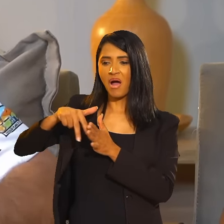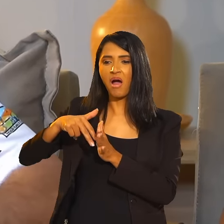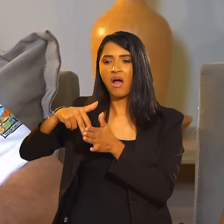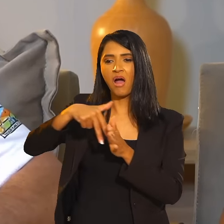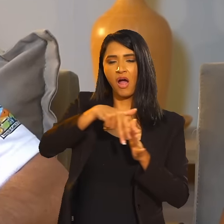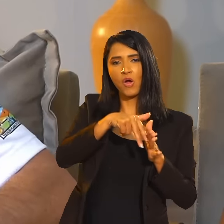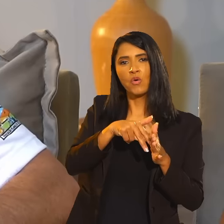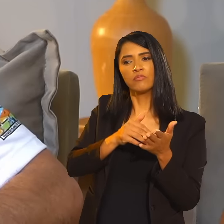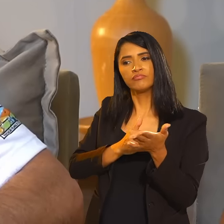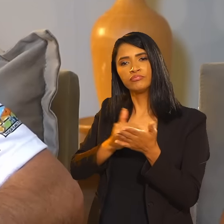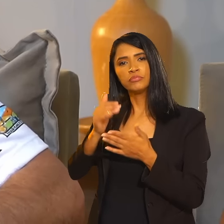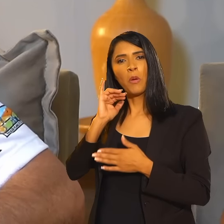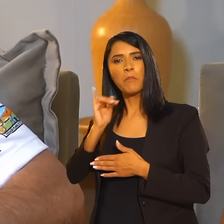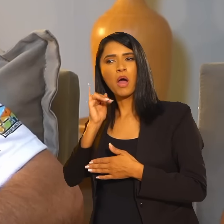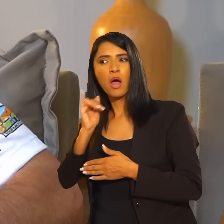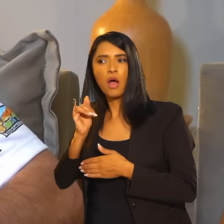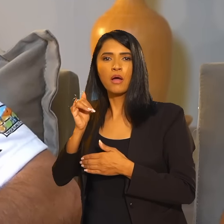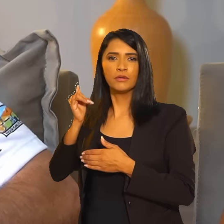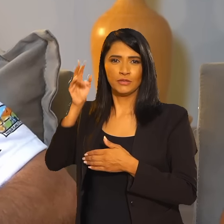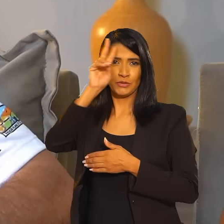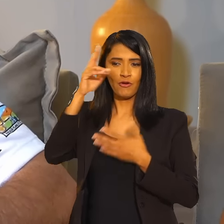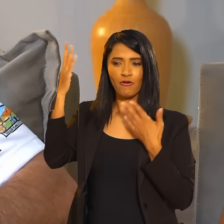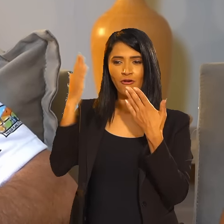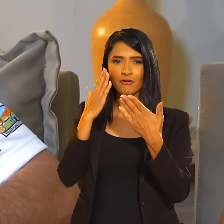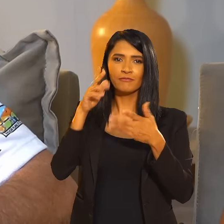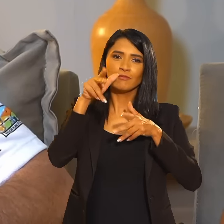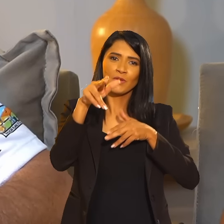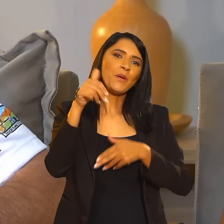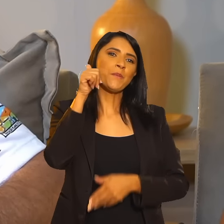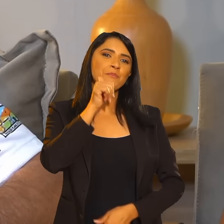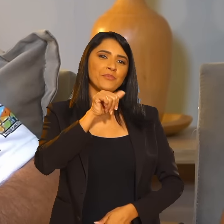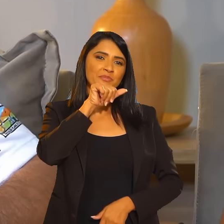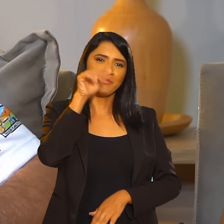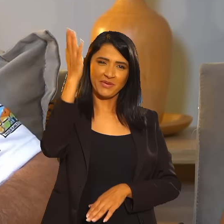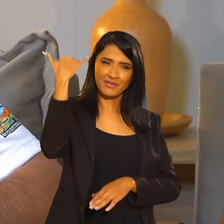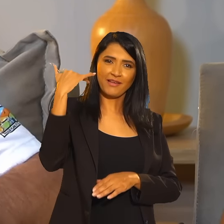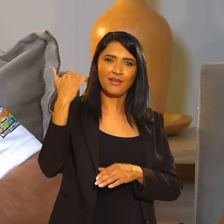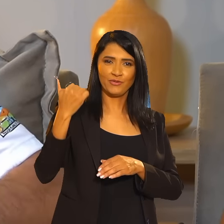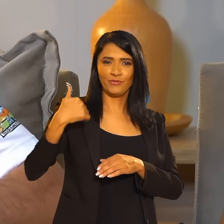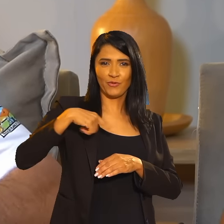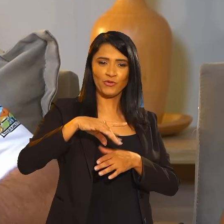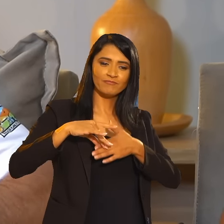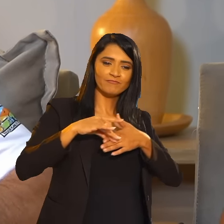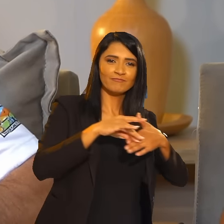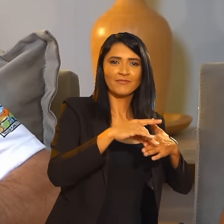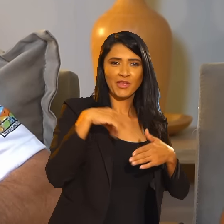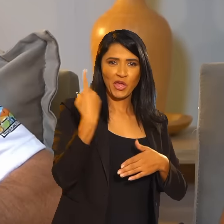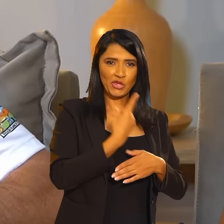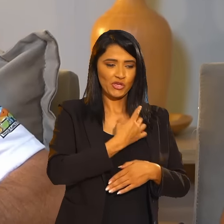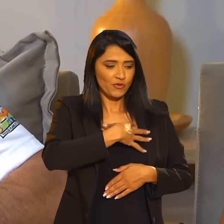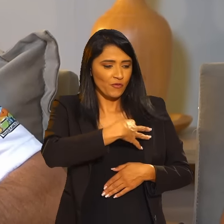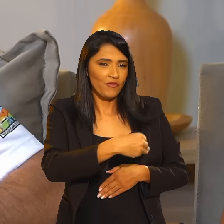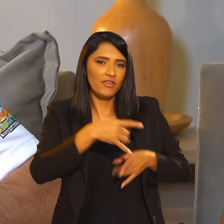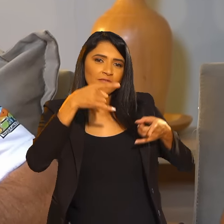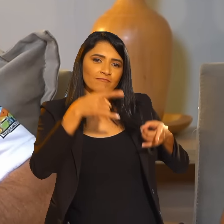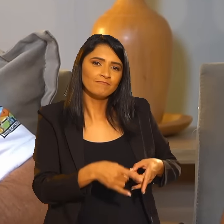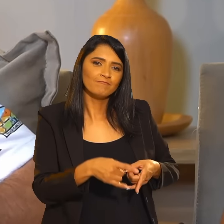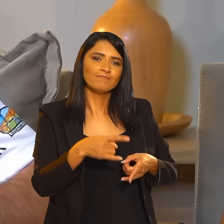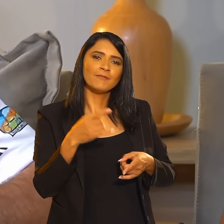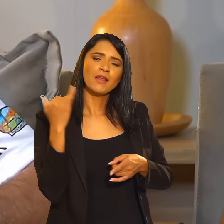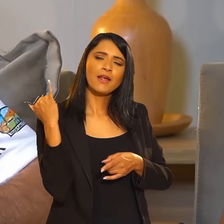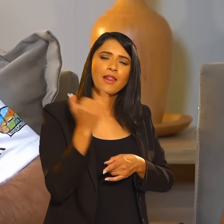E a gente vai perceber que a parábola é como a mãe da gente quando colocava a gente na cama e começava a contar uma historinha